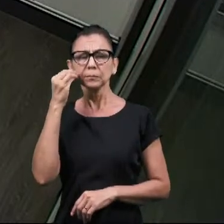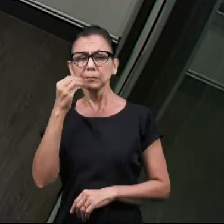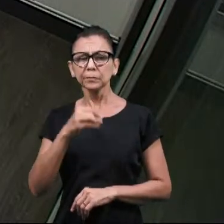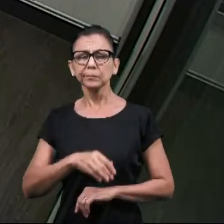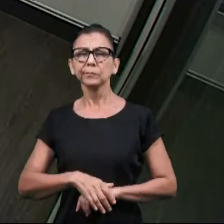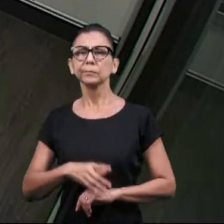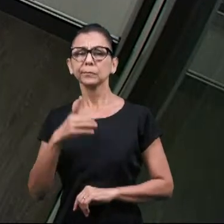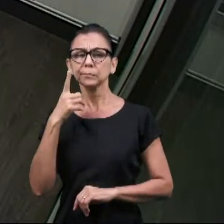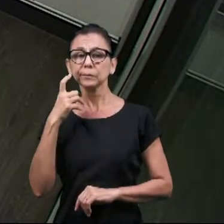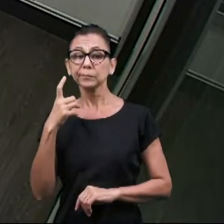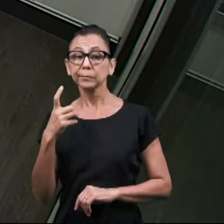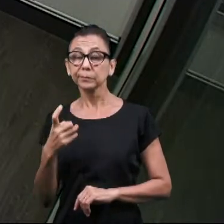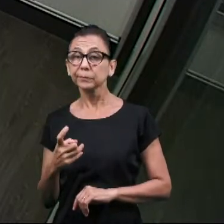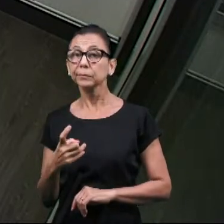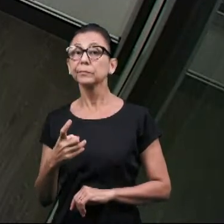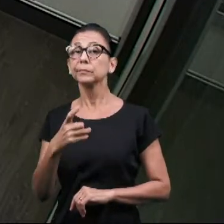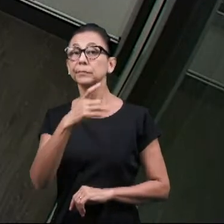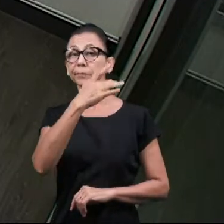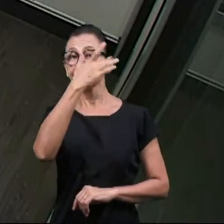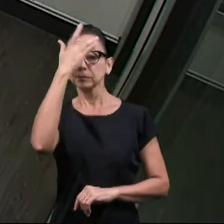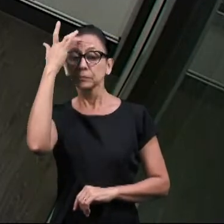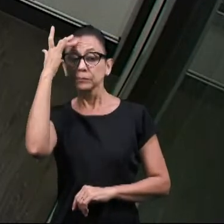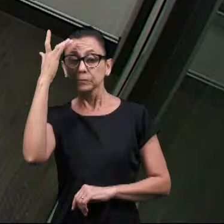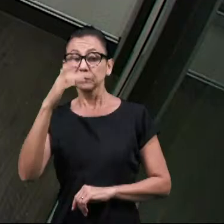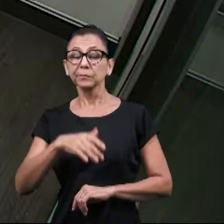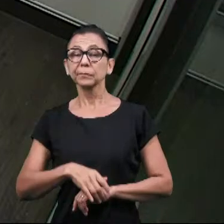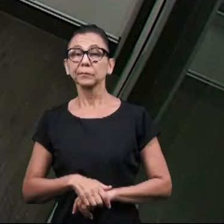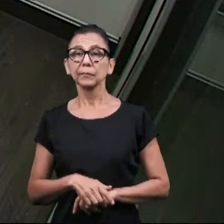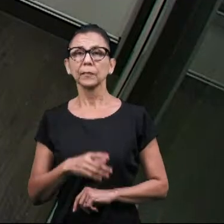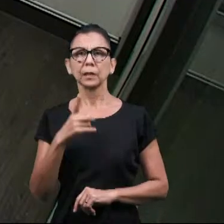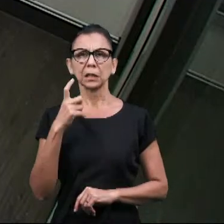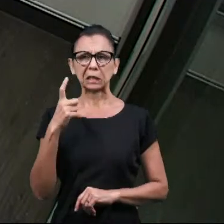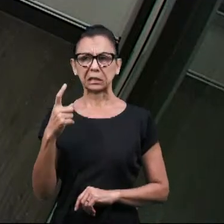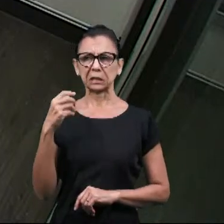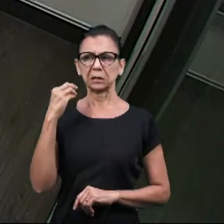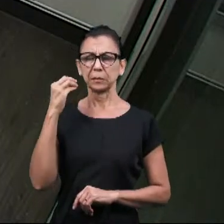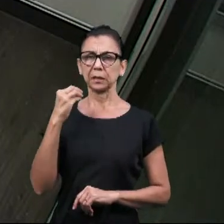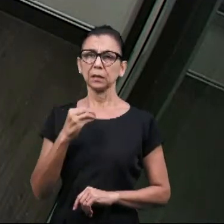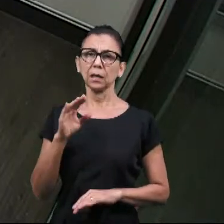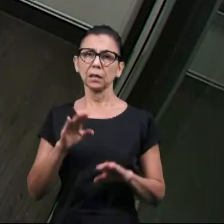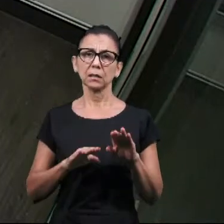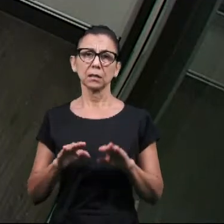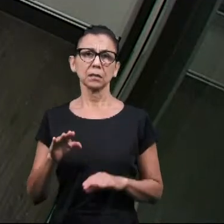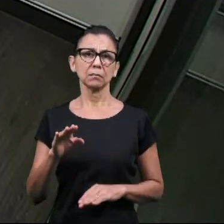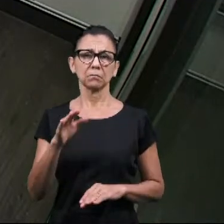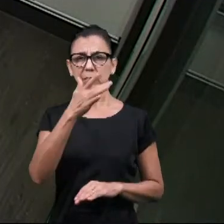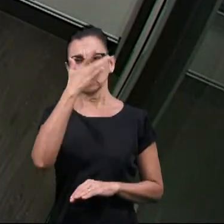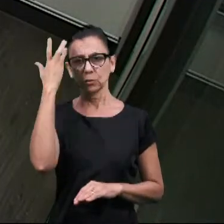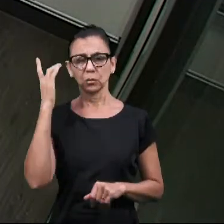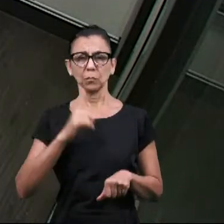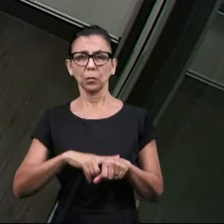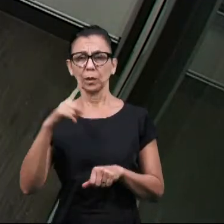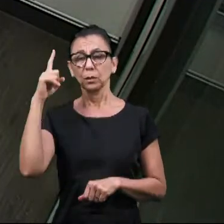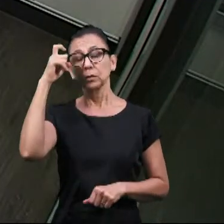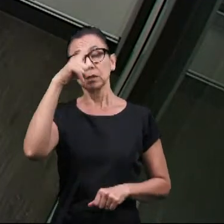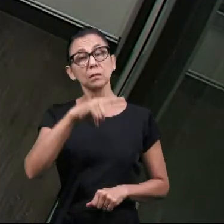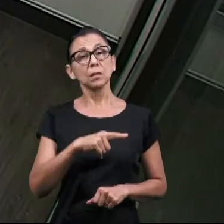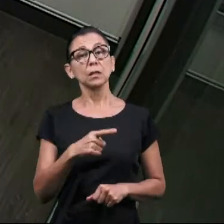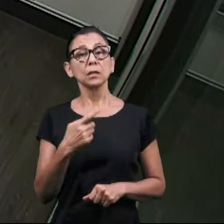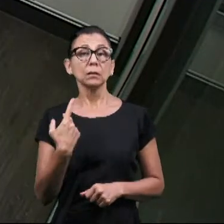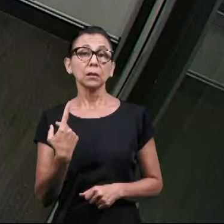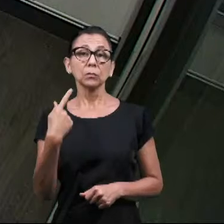chamar a atenção trazer ali Ah até esperança para aqueles que às vezes tão passando por momentos difíceis e vamos ver o seu testemunho